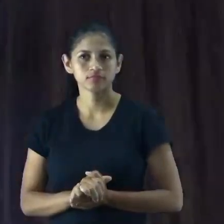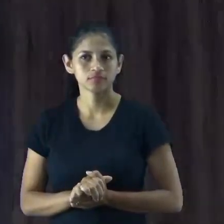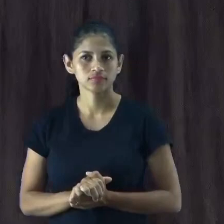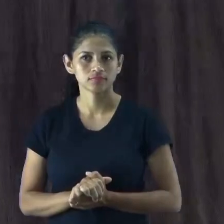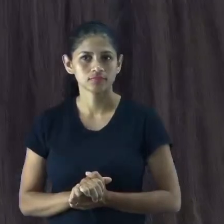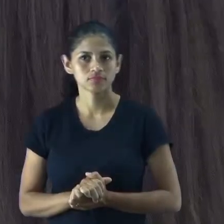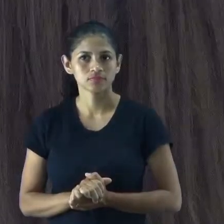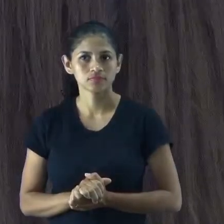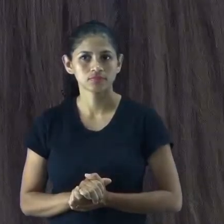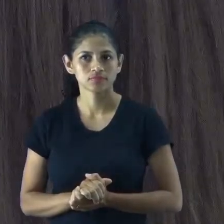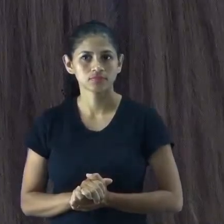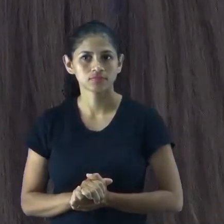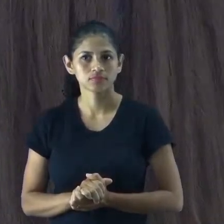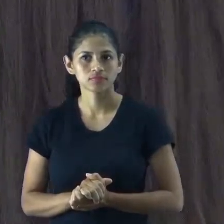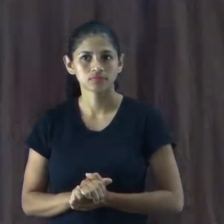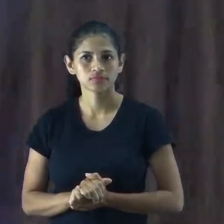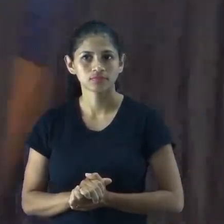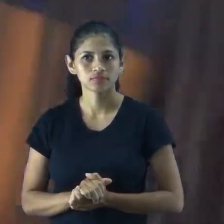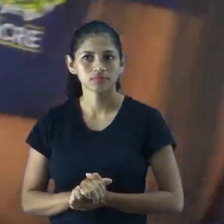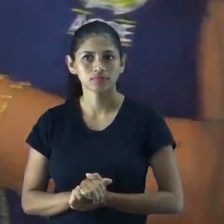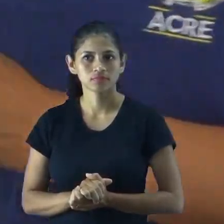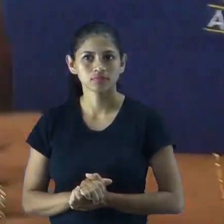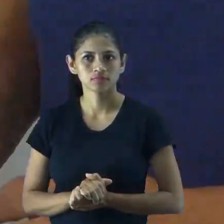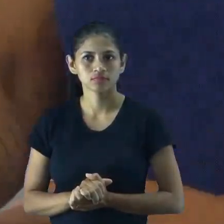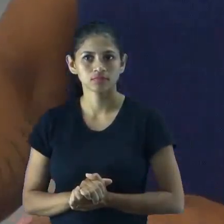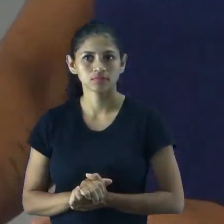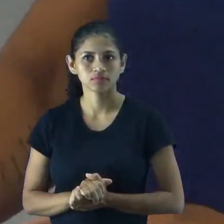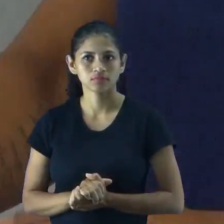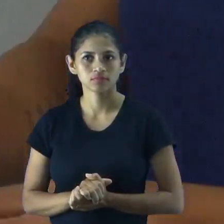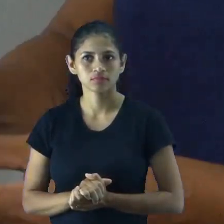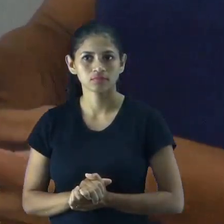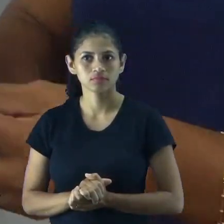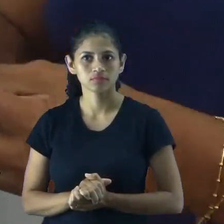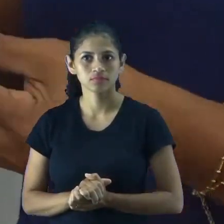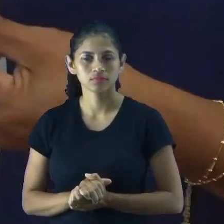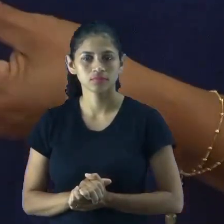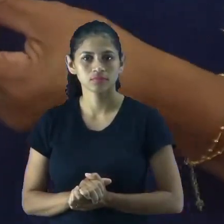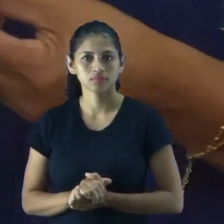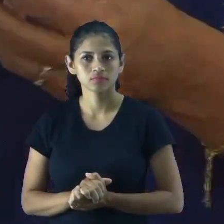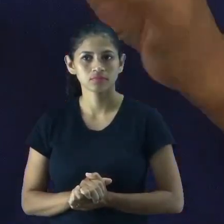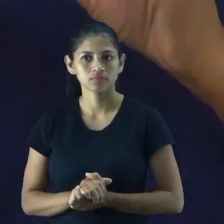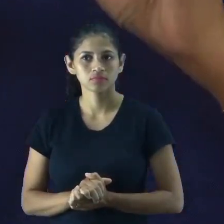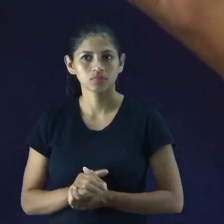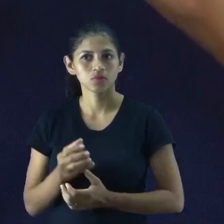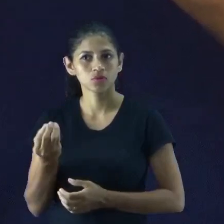logo abaixo de ovelha Vamos colocar